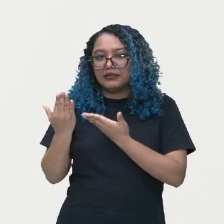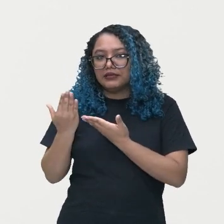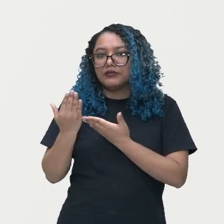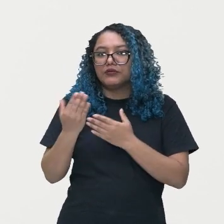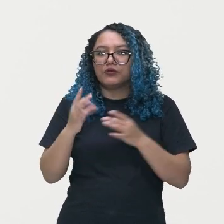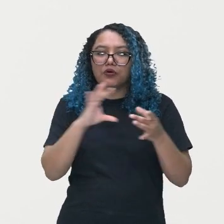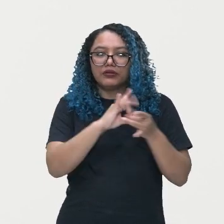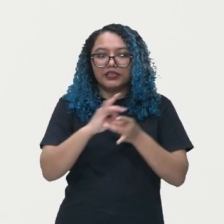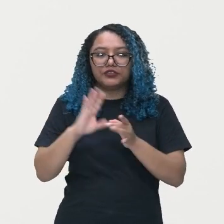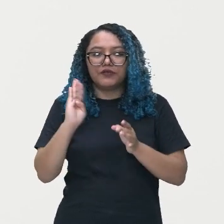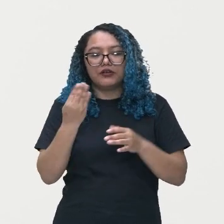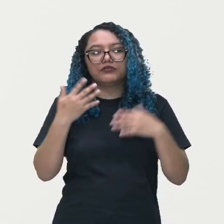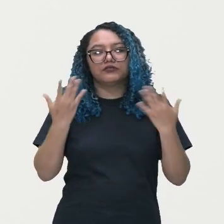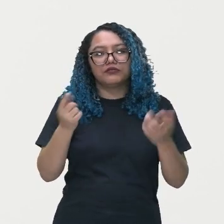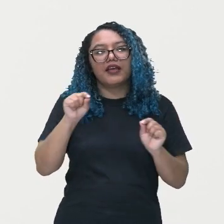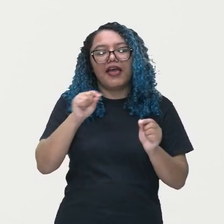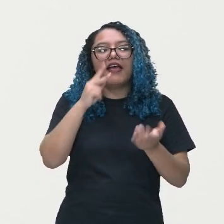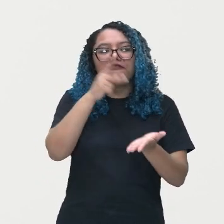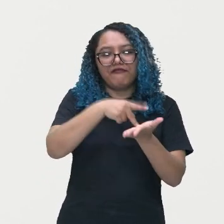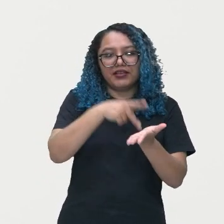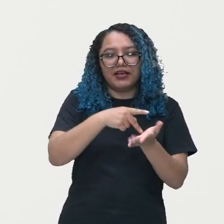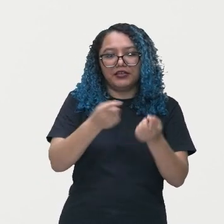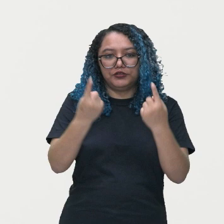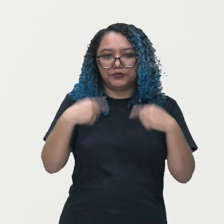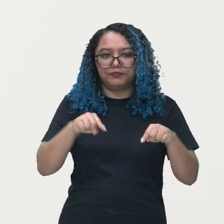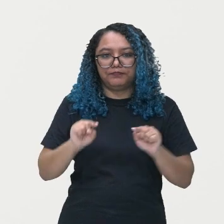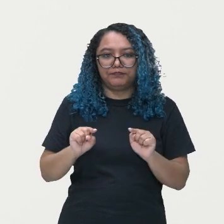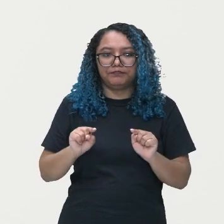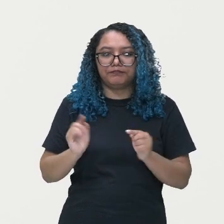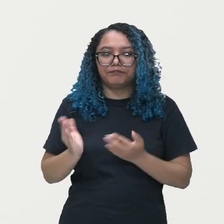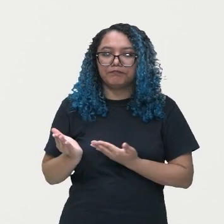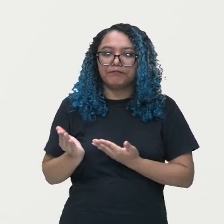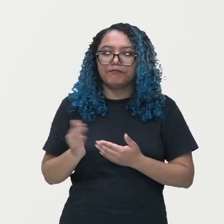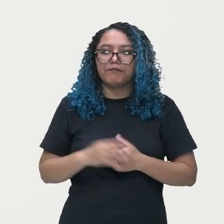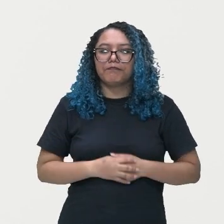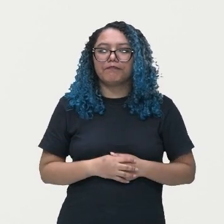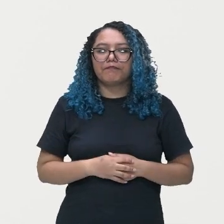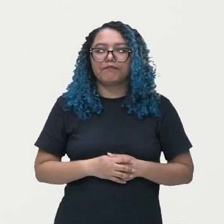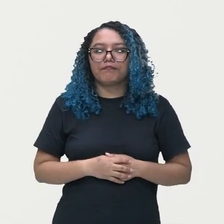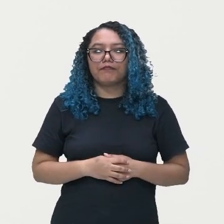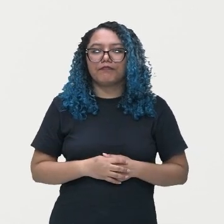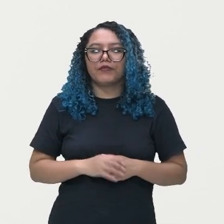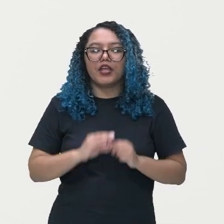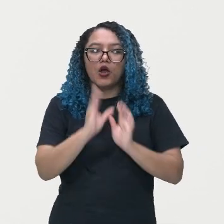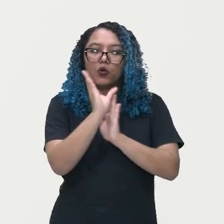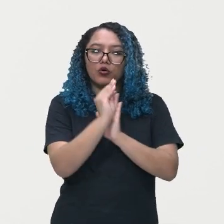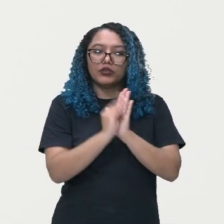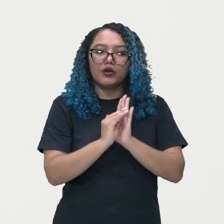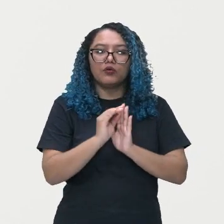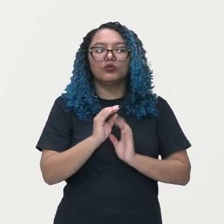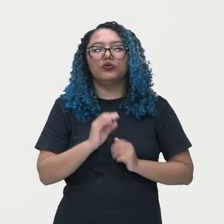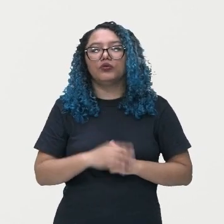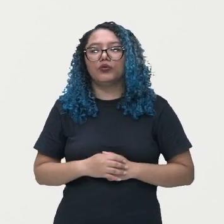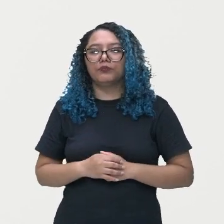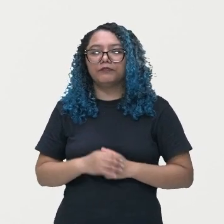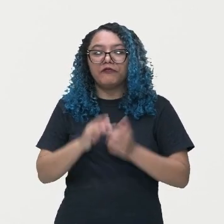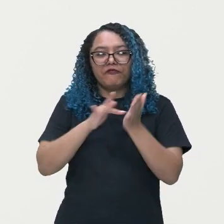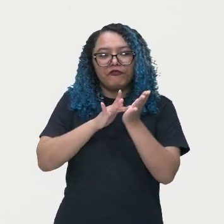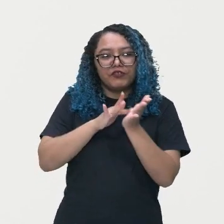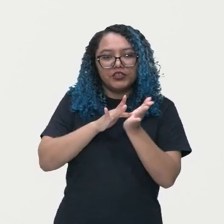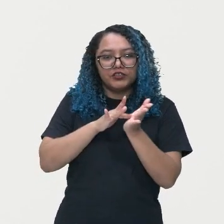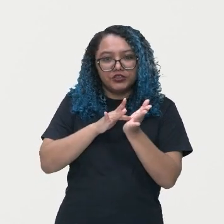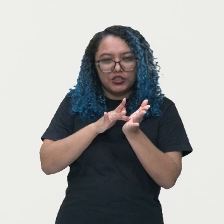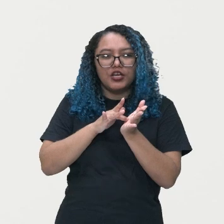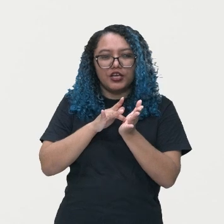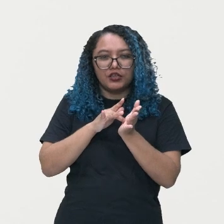Vejam aqui o imposter content. Assim como os anteriores, temos também o conteúdo impostor, que apresenta erros quanto aos dados e outros